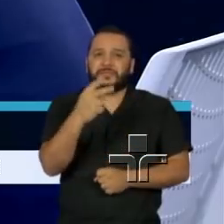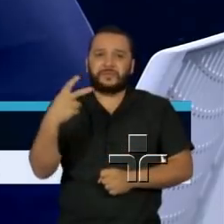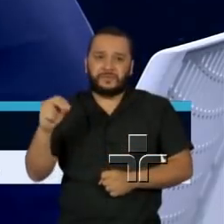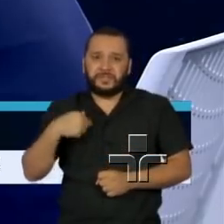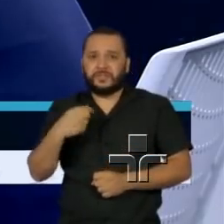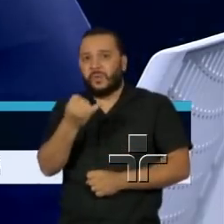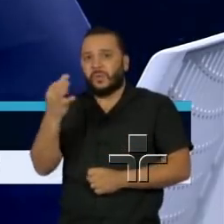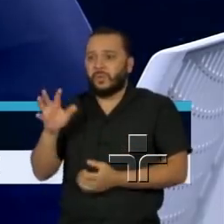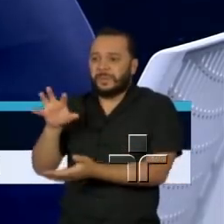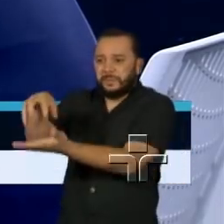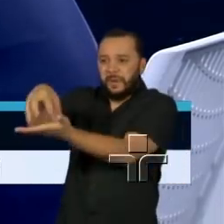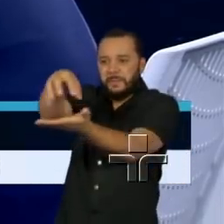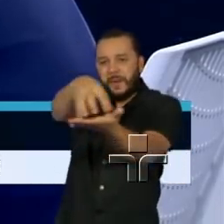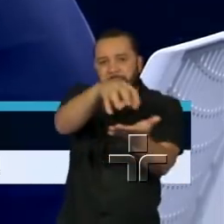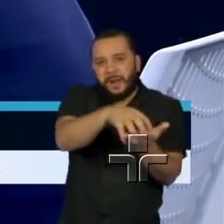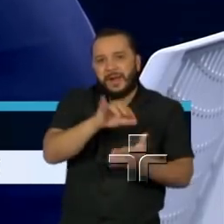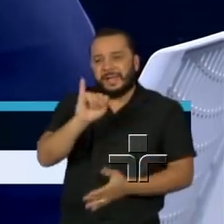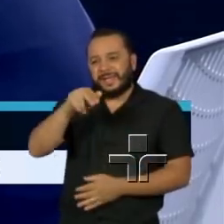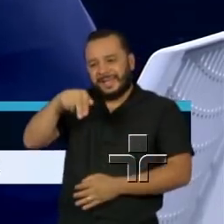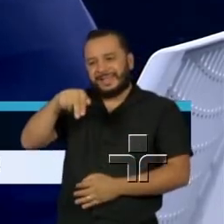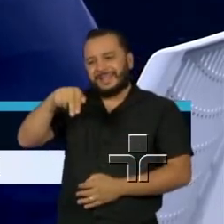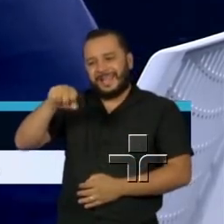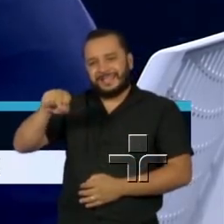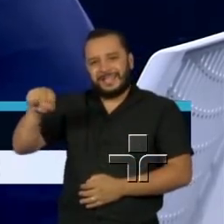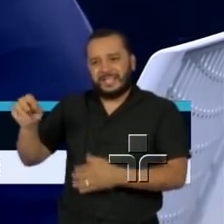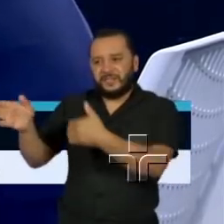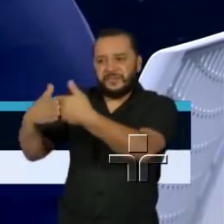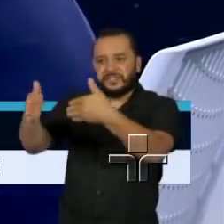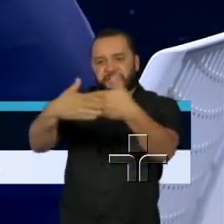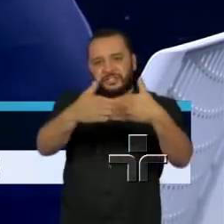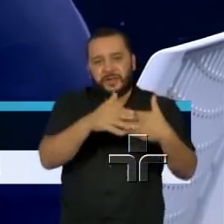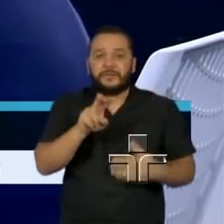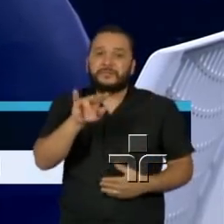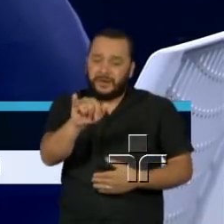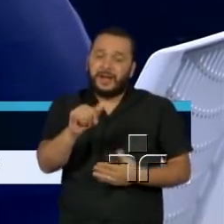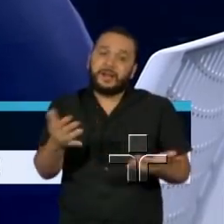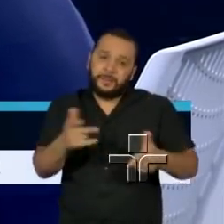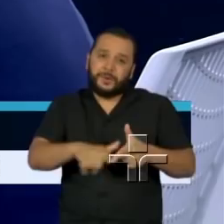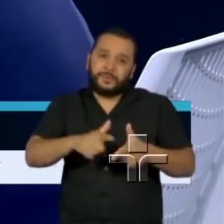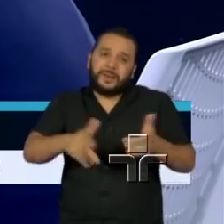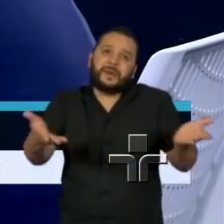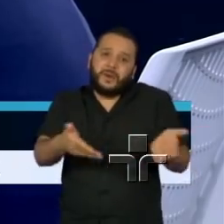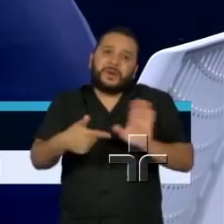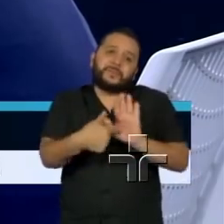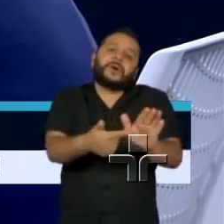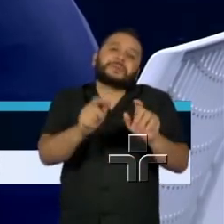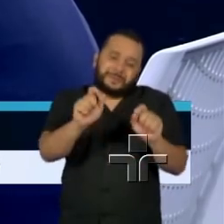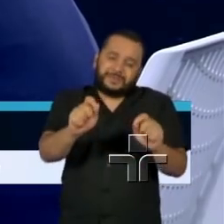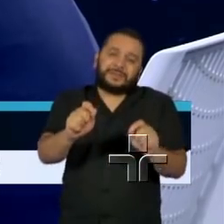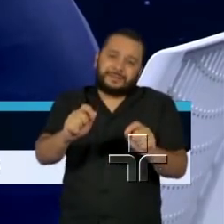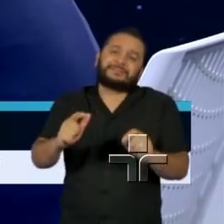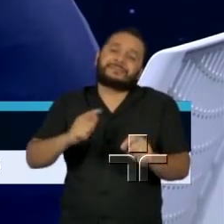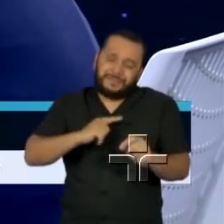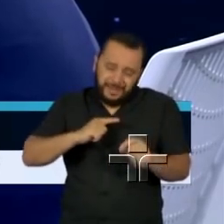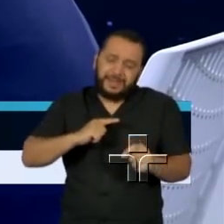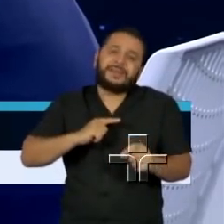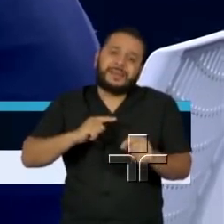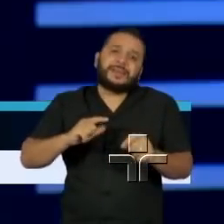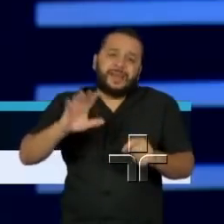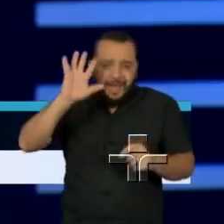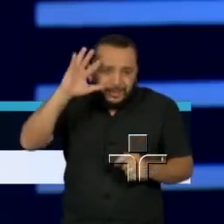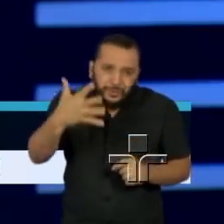consideradas ineficientes. Esse problema agora mostra justamente que tem uma questão ali a ser resolvida,